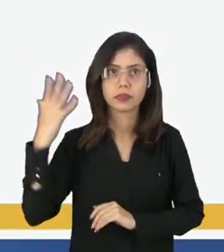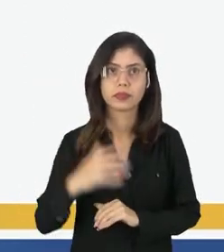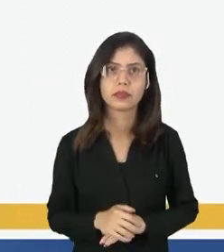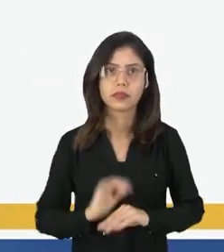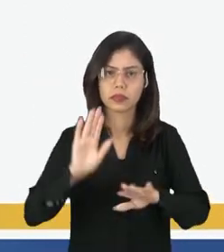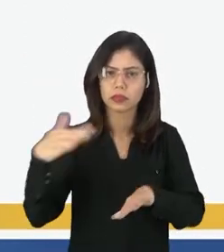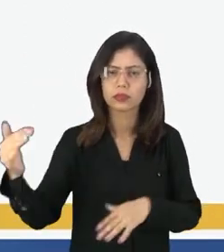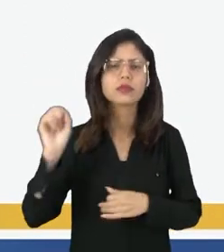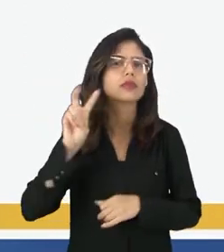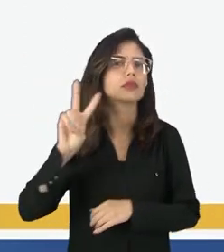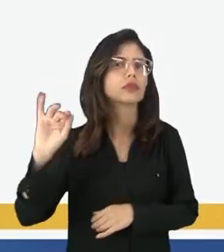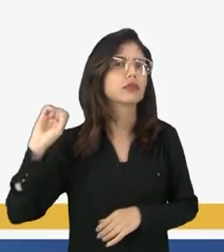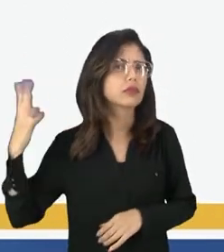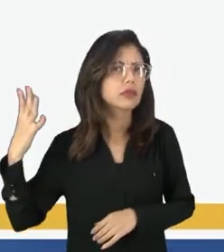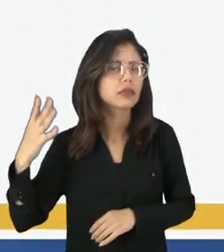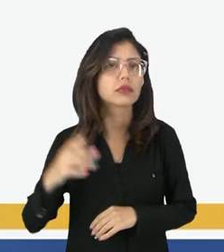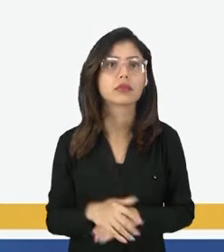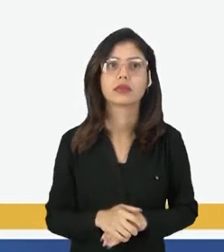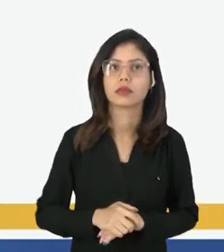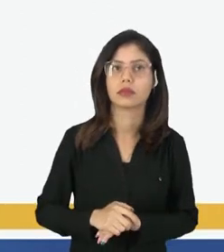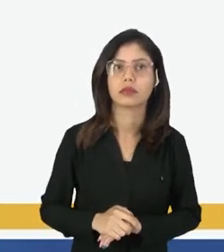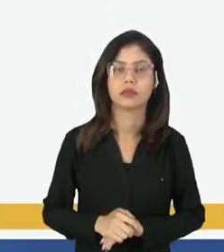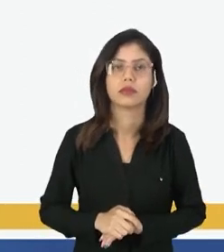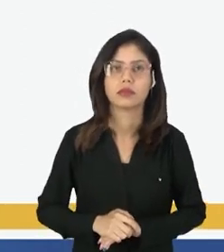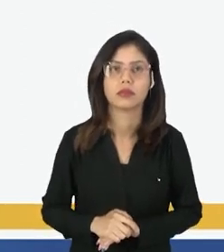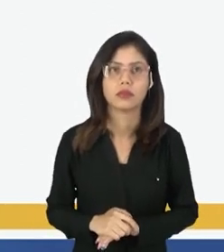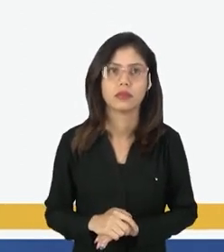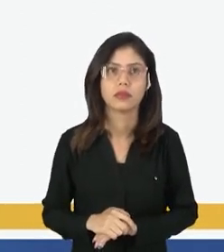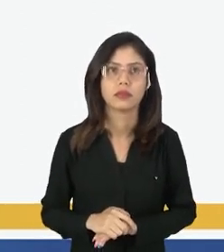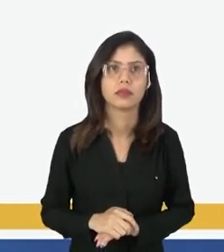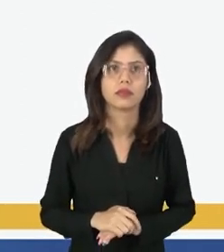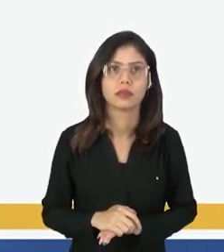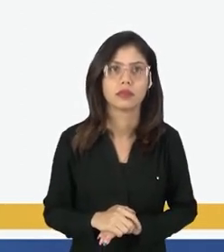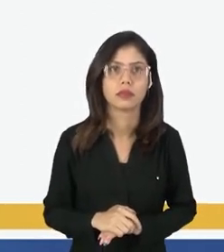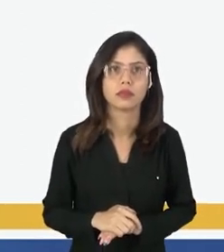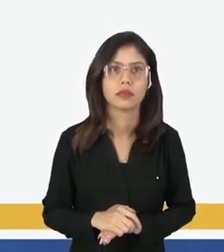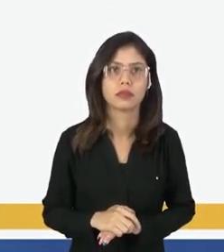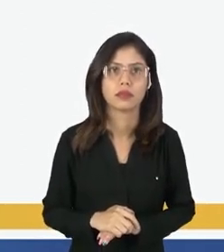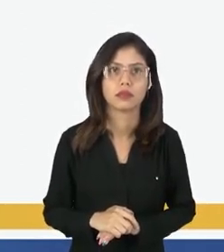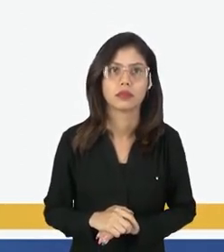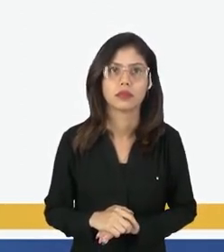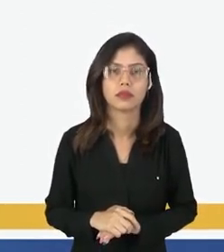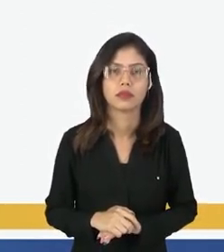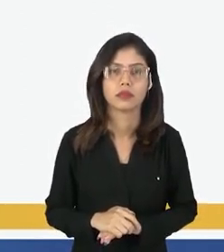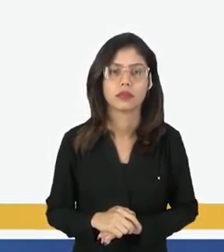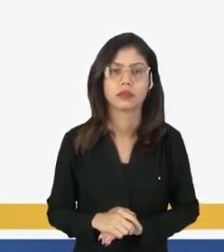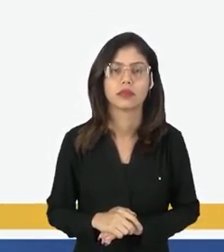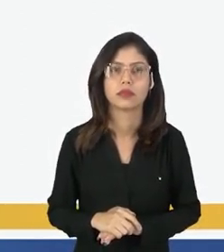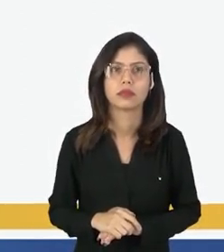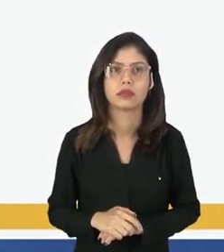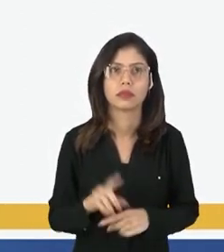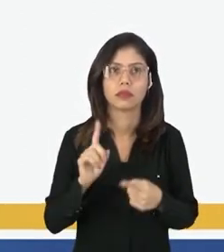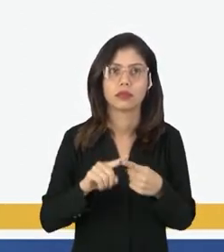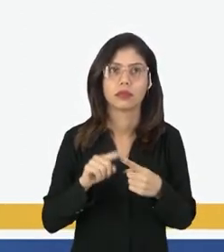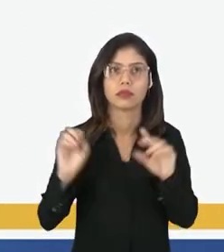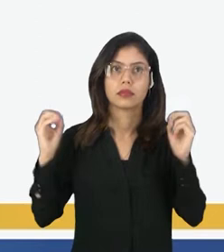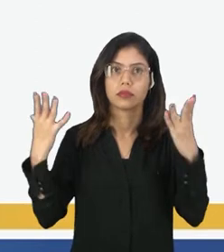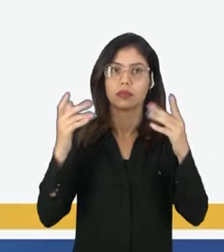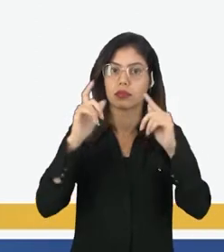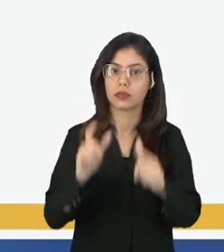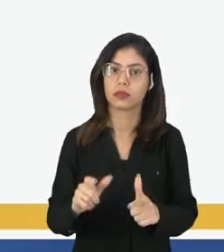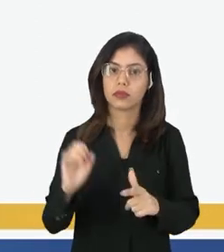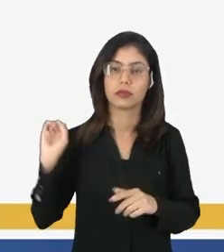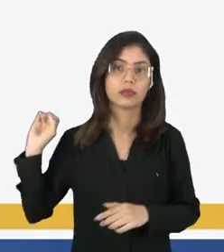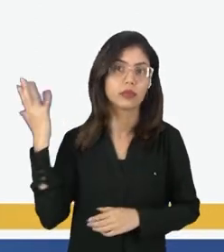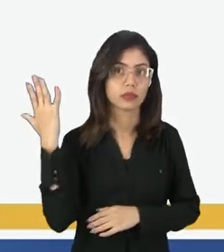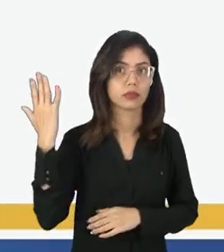acontecimento ou quando vai acontecer e o que vai acontecer é a fecha o